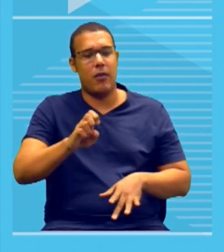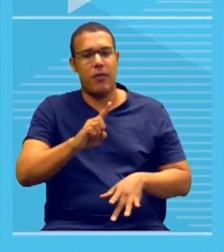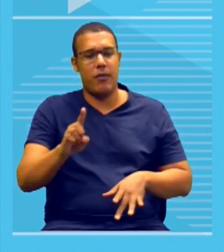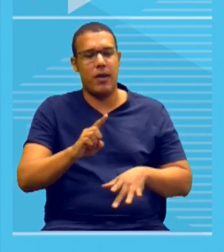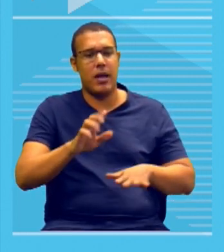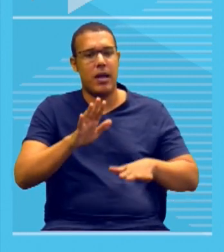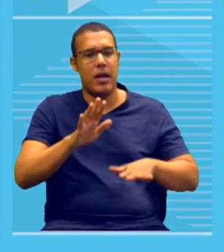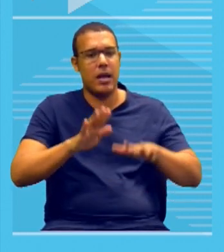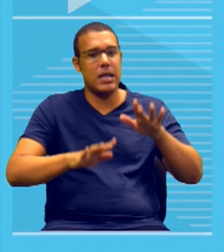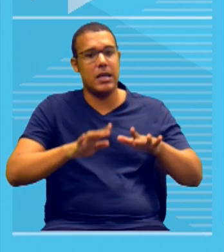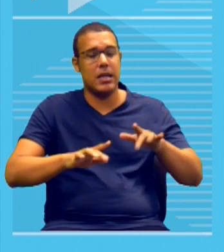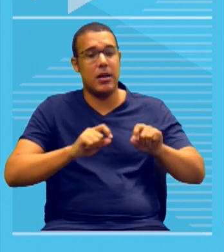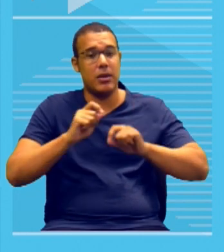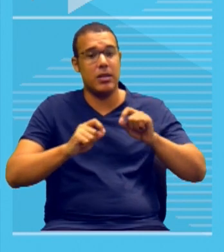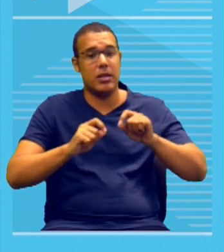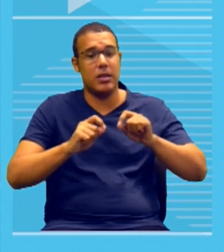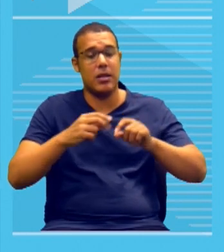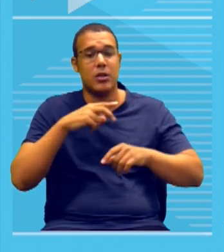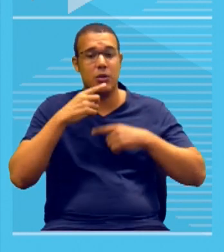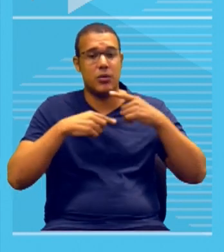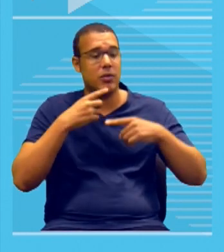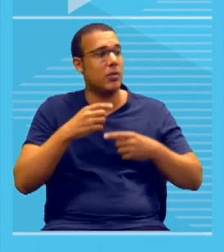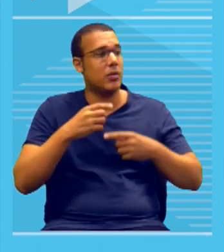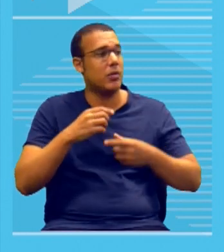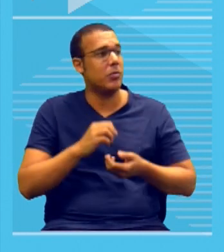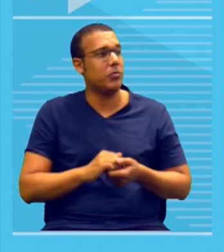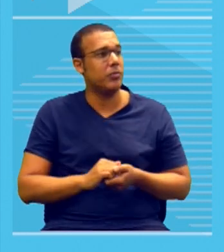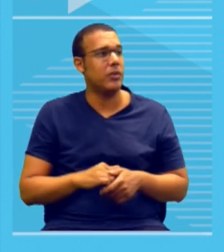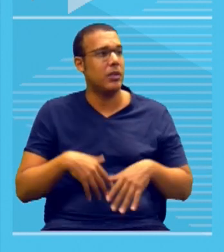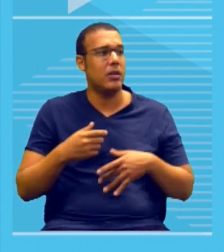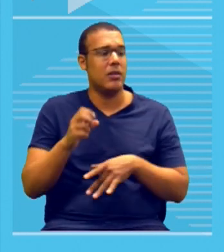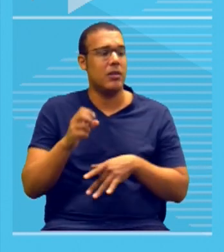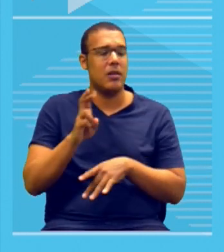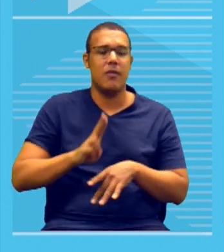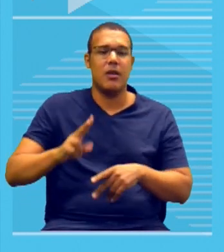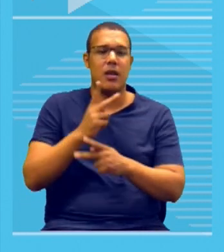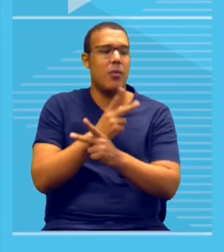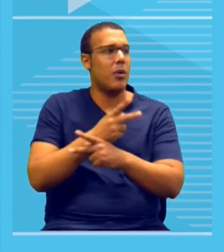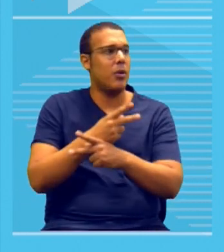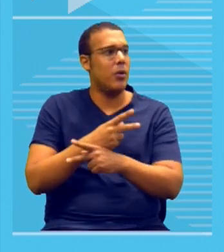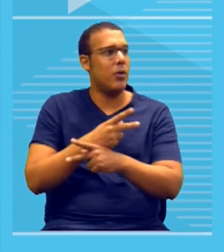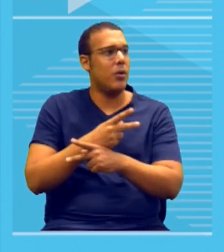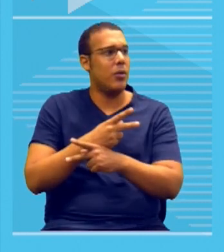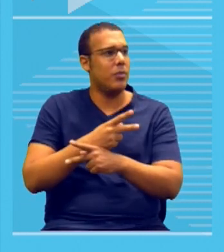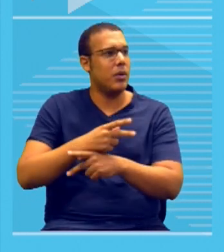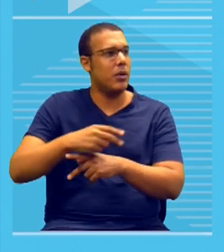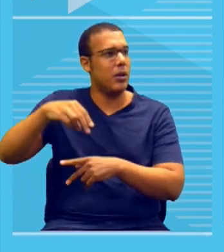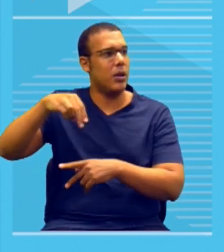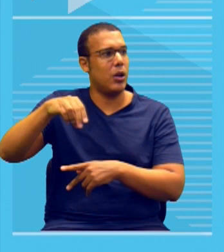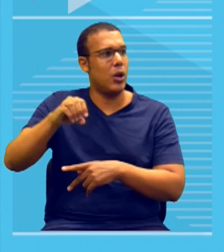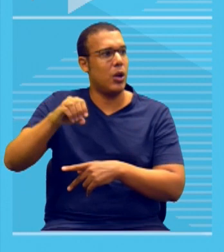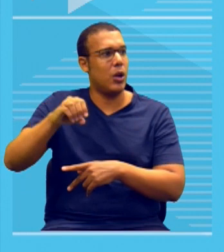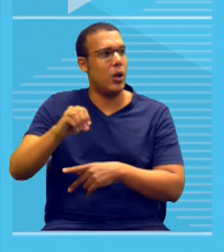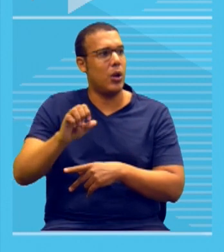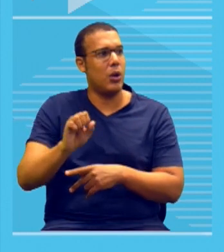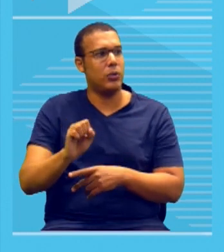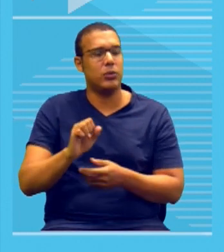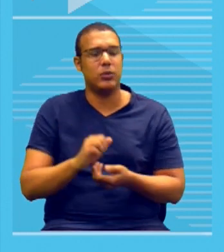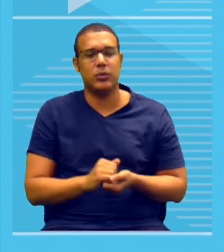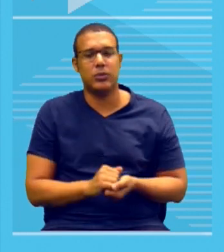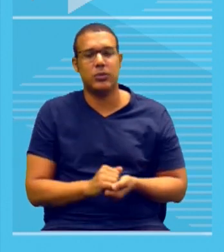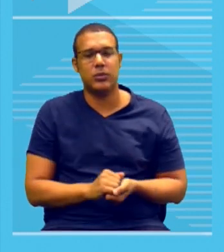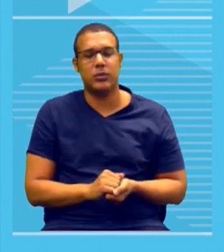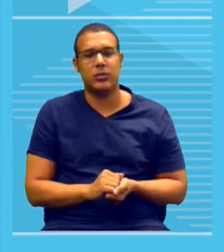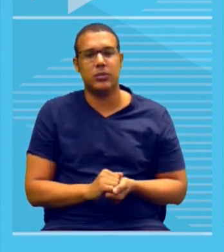por conta do talvez eu vou utilizar o pronome oblíquo nos antes do verbo deixar é o